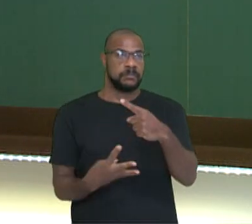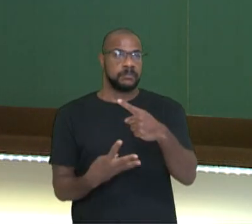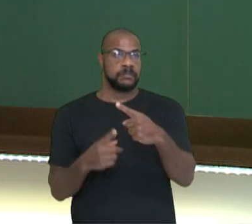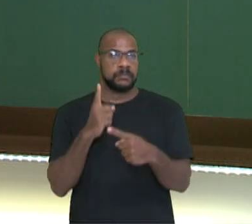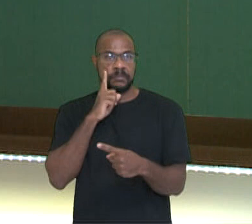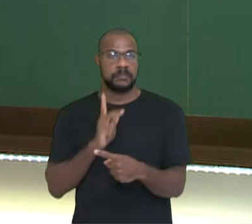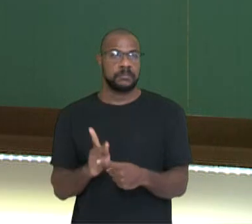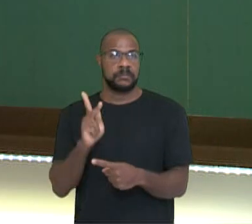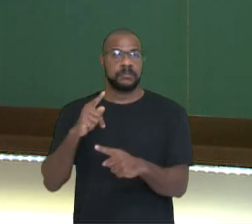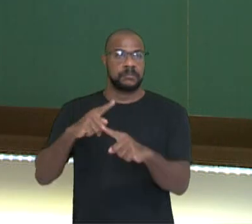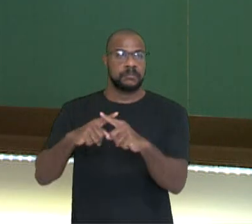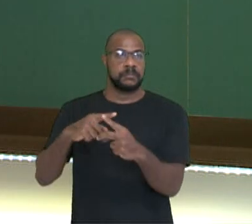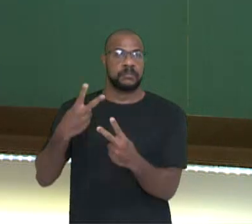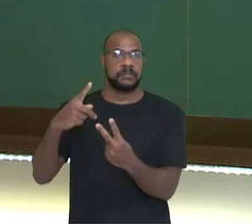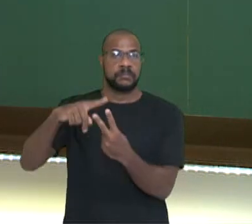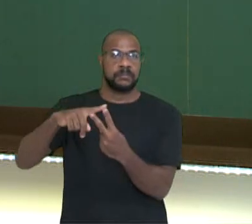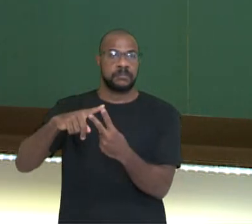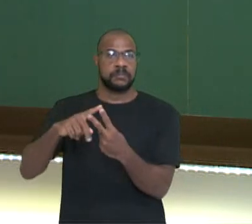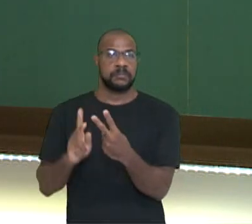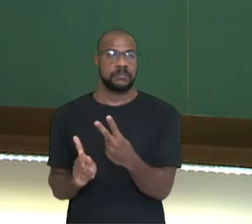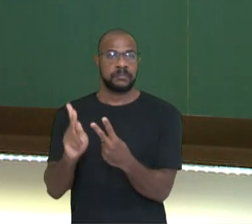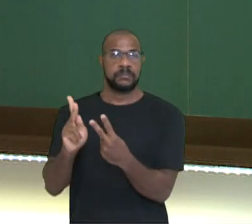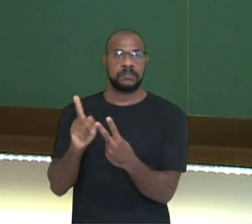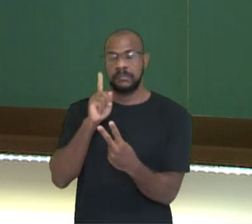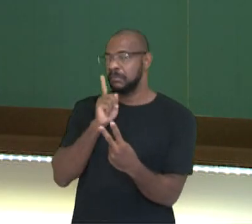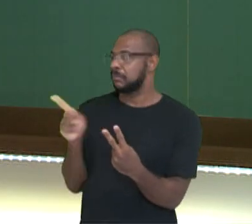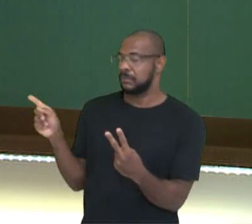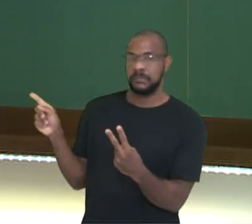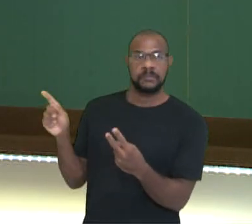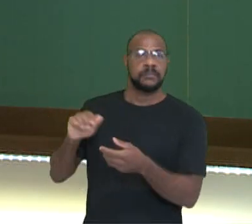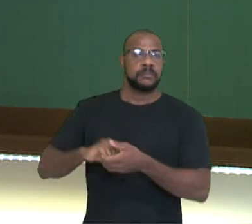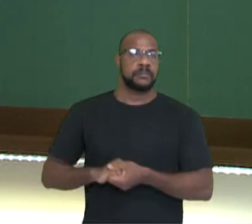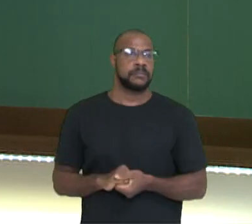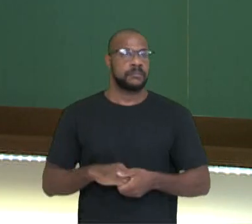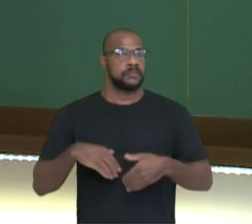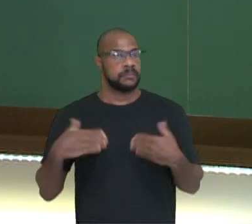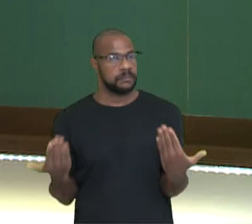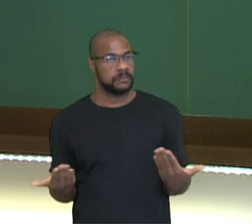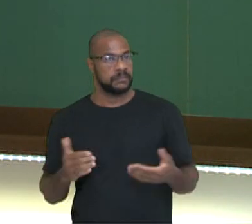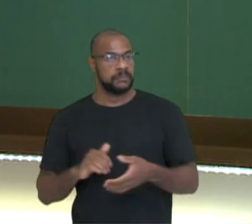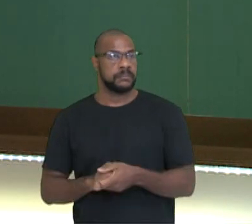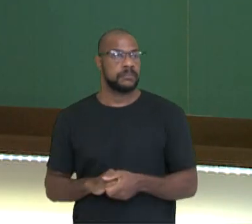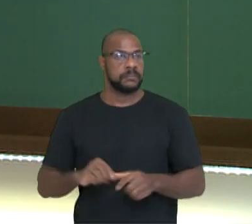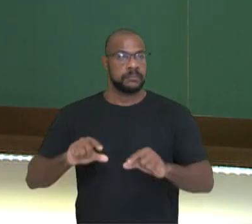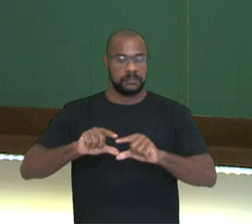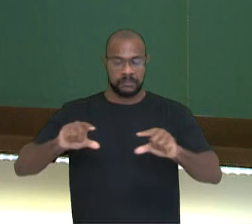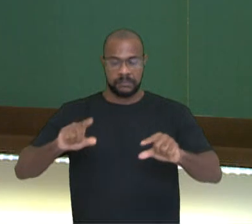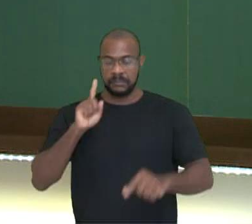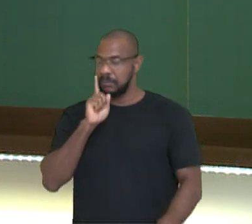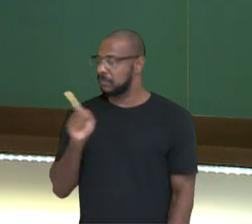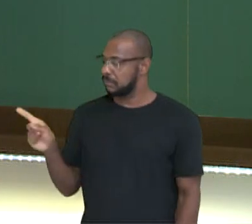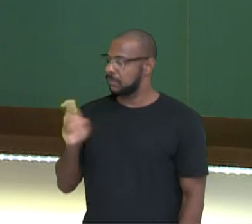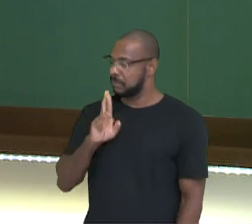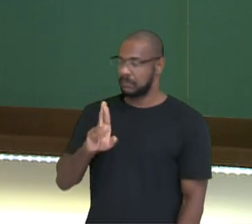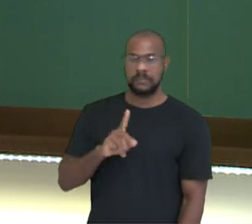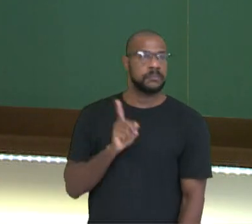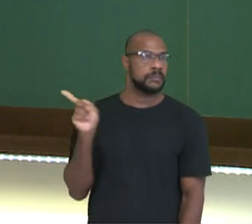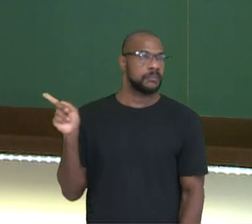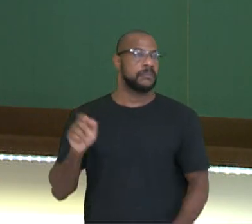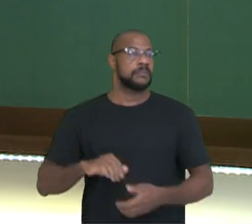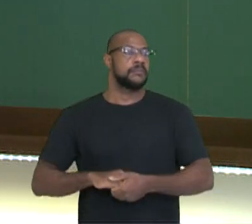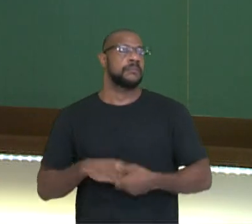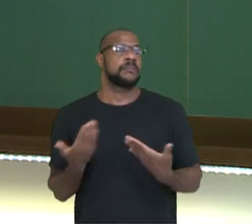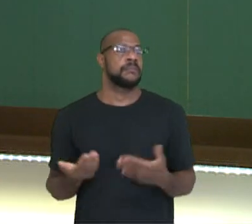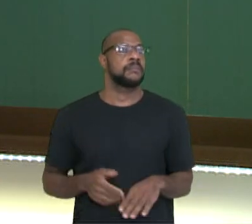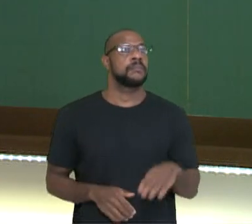número inteiro, sendo ele o número de voltas que dá na circunferência trigonométrica, ok? Então, a letra